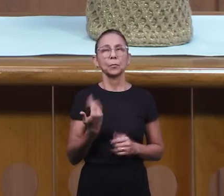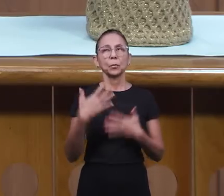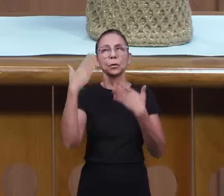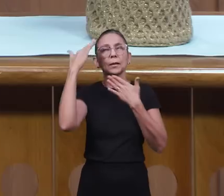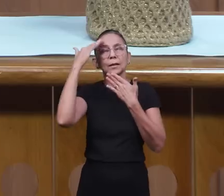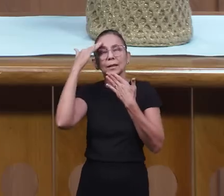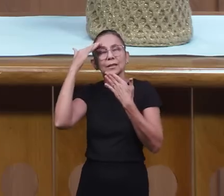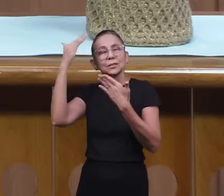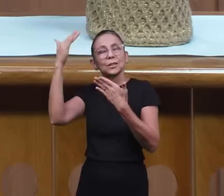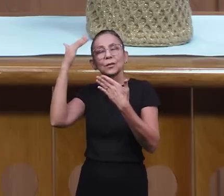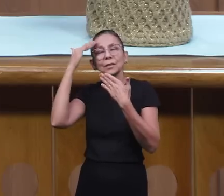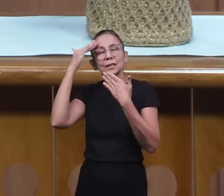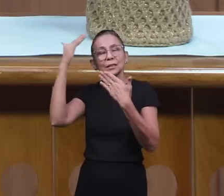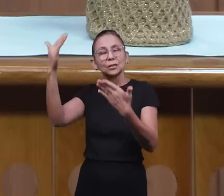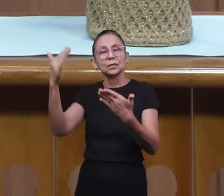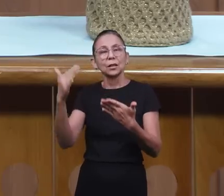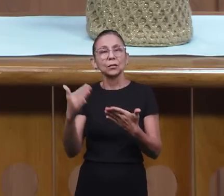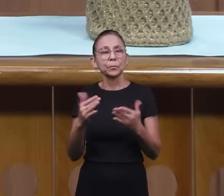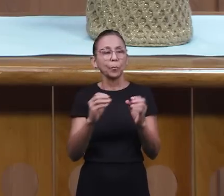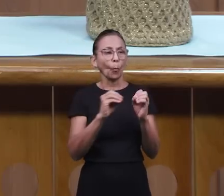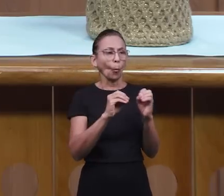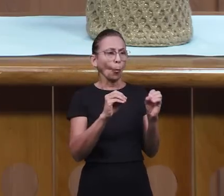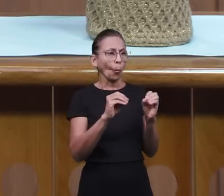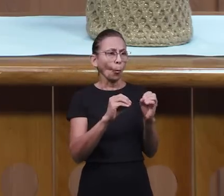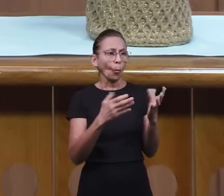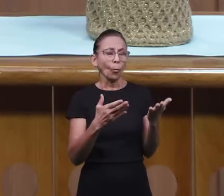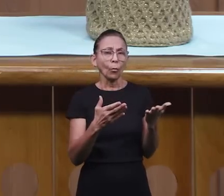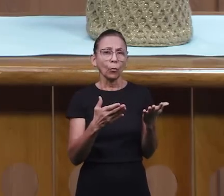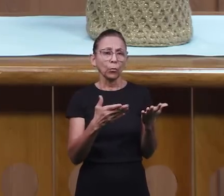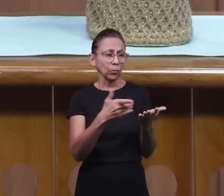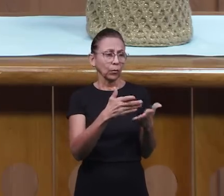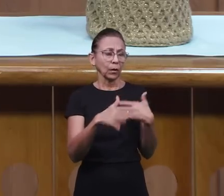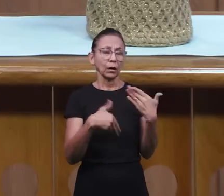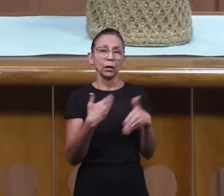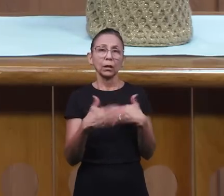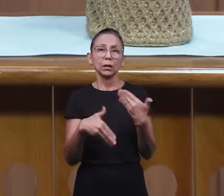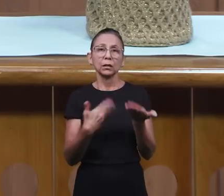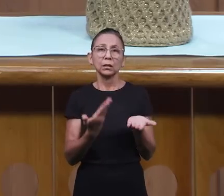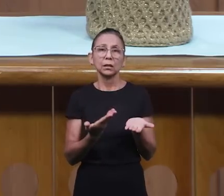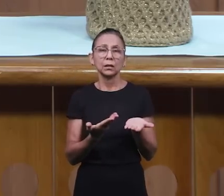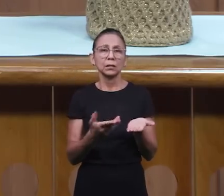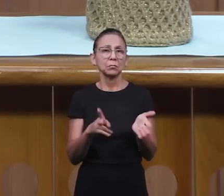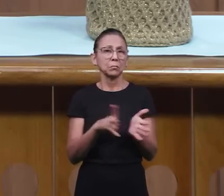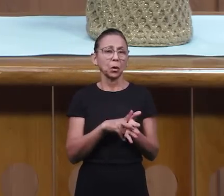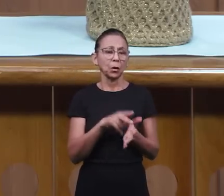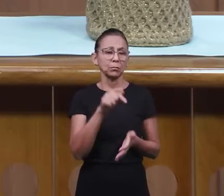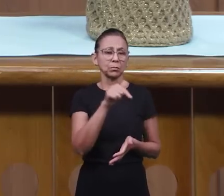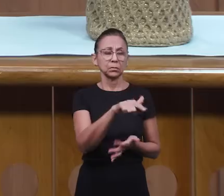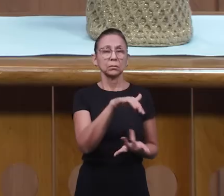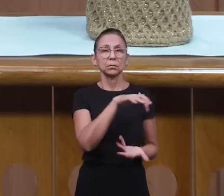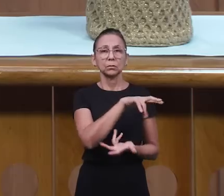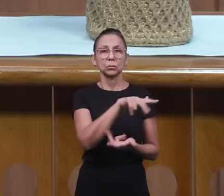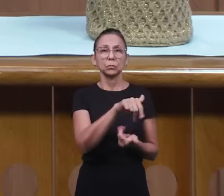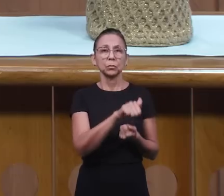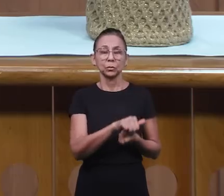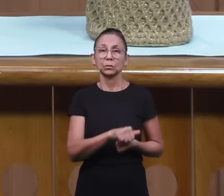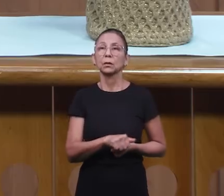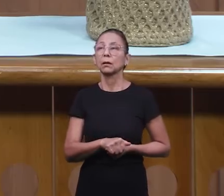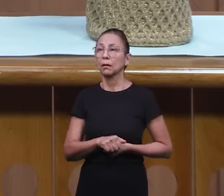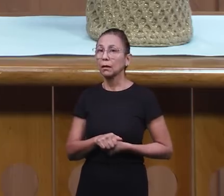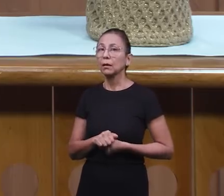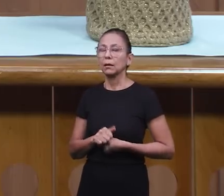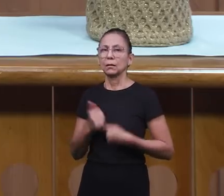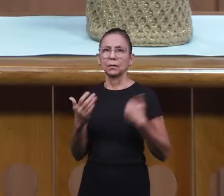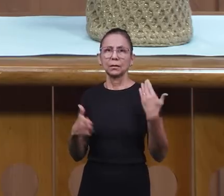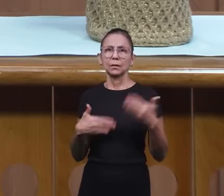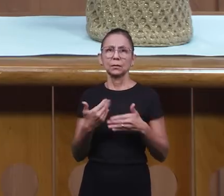por gratidão. O serviço é sem gratidão. A alegria desse culto é uma alegria apenas terrena. O culto que agrada